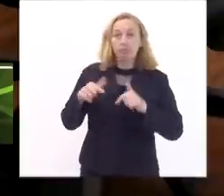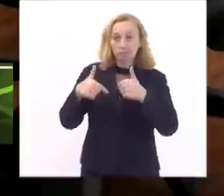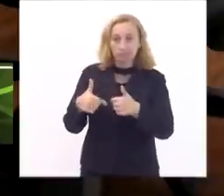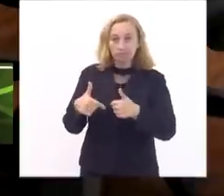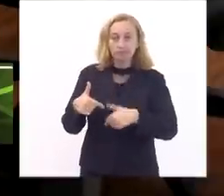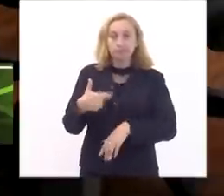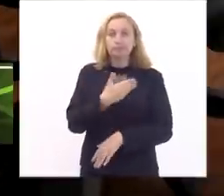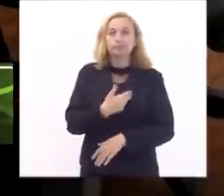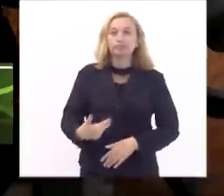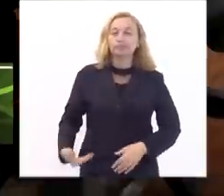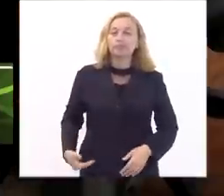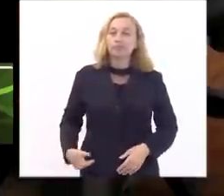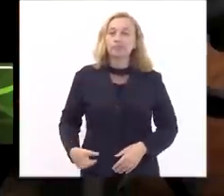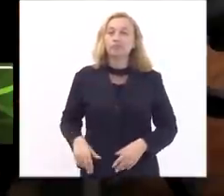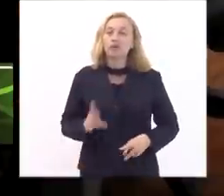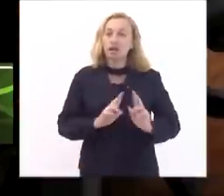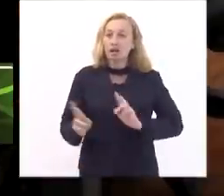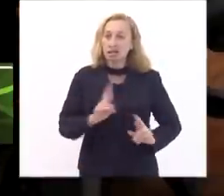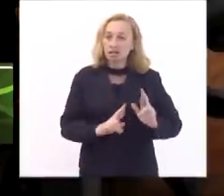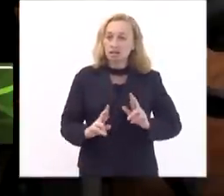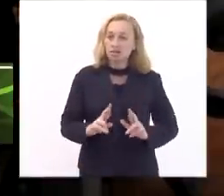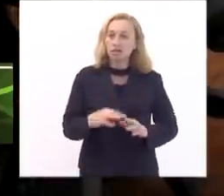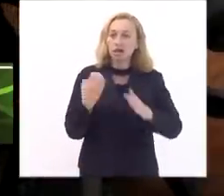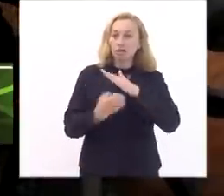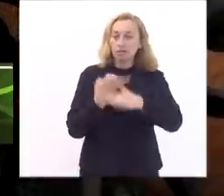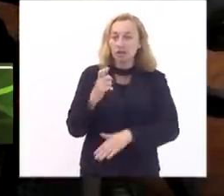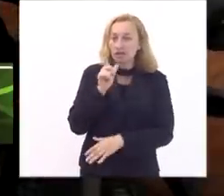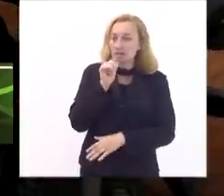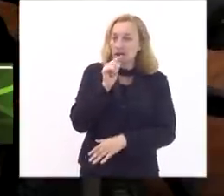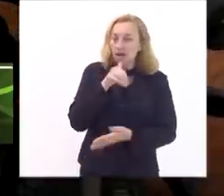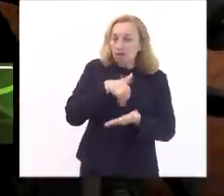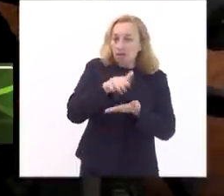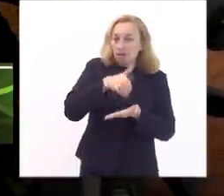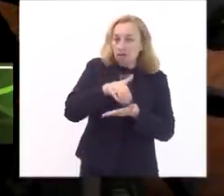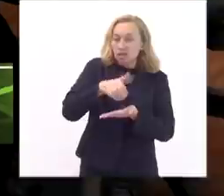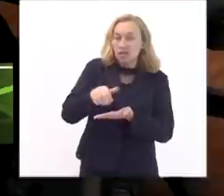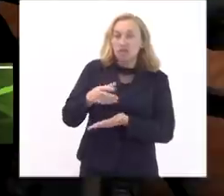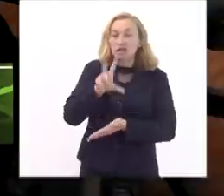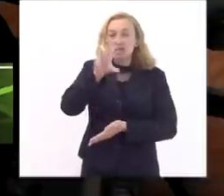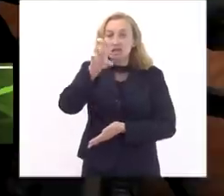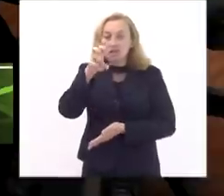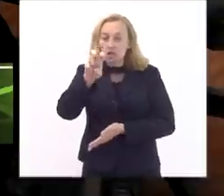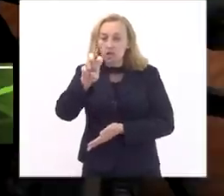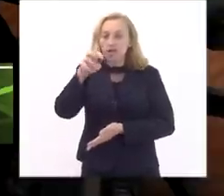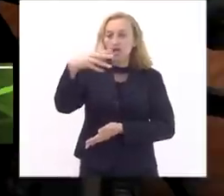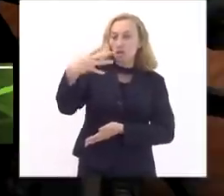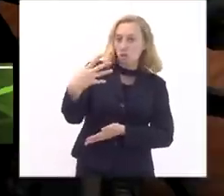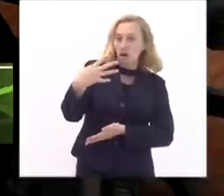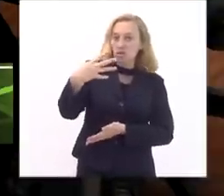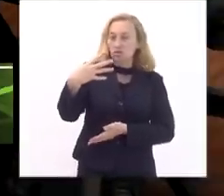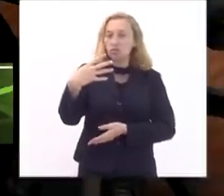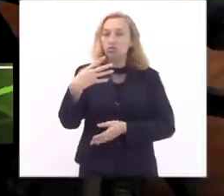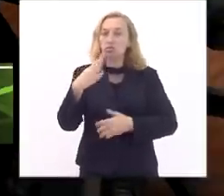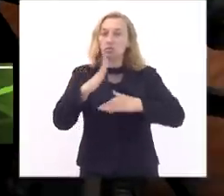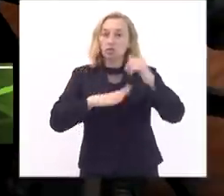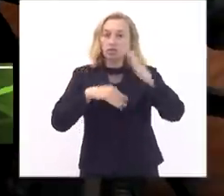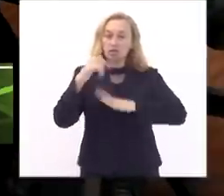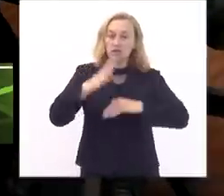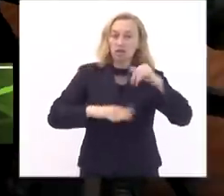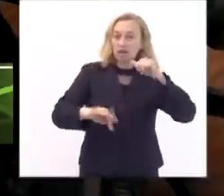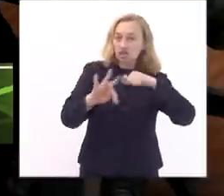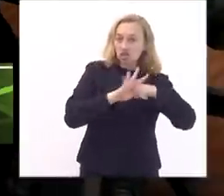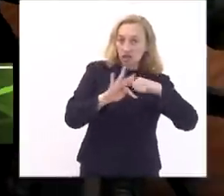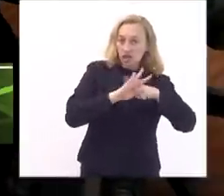como governador em relação à SEDAE foi demitir 54 profissionais, técnicos,